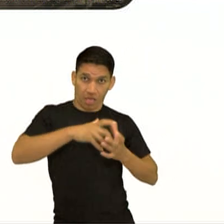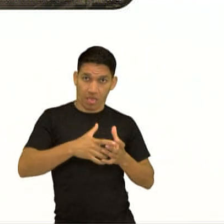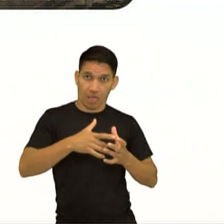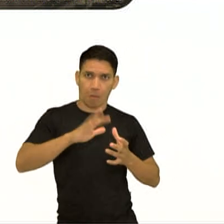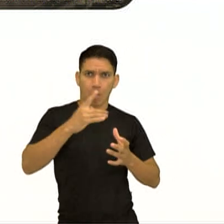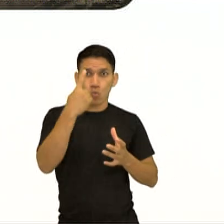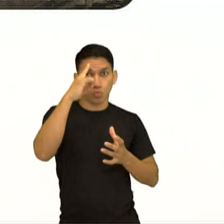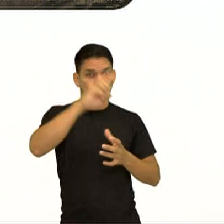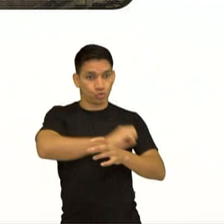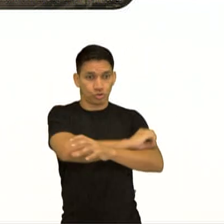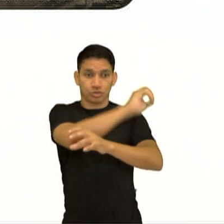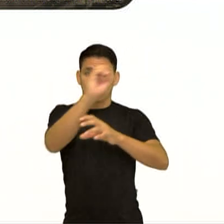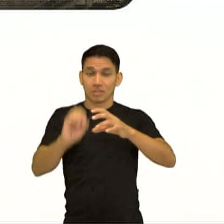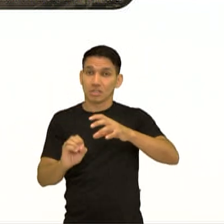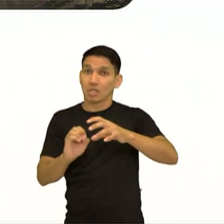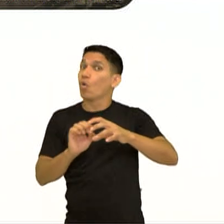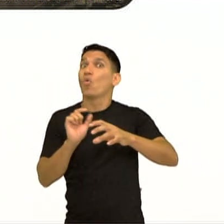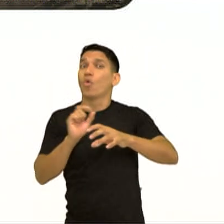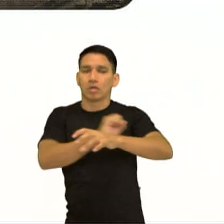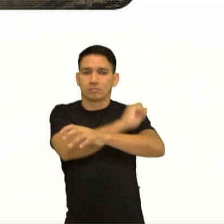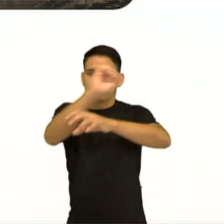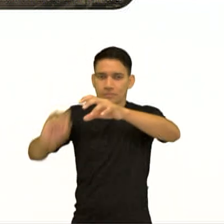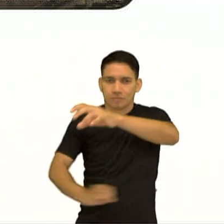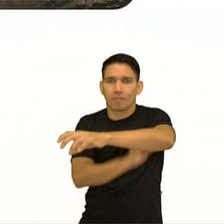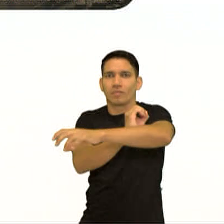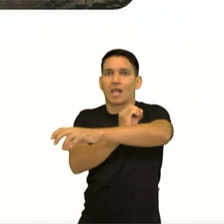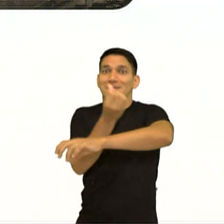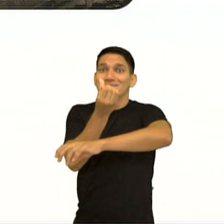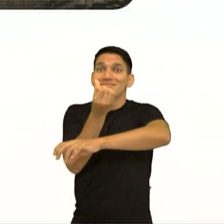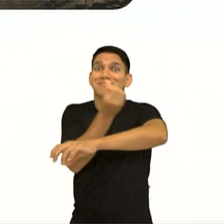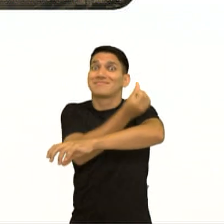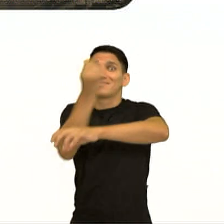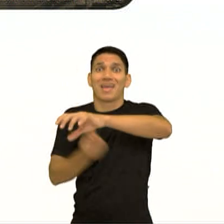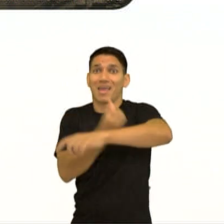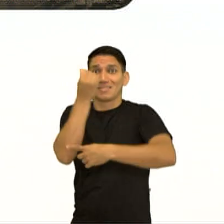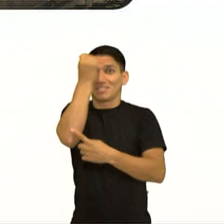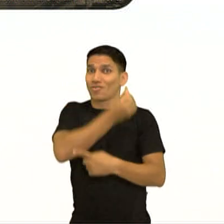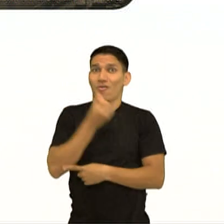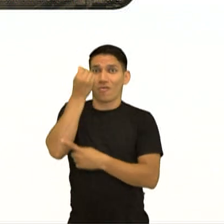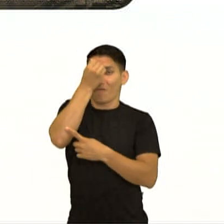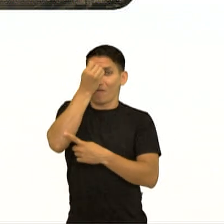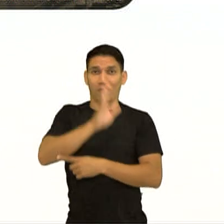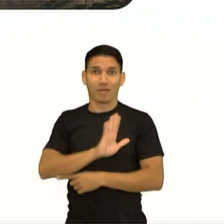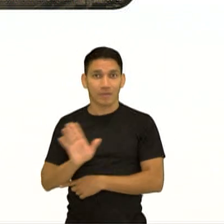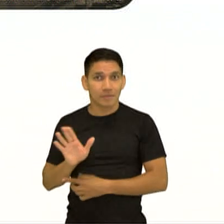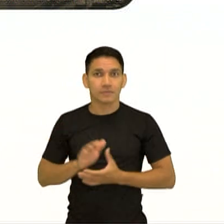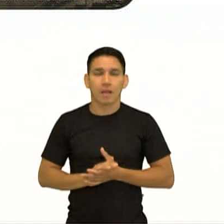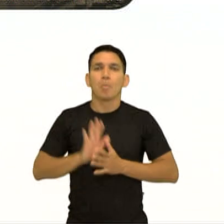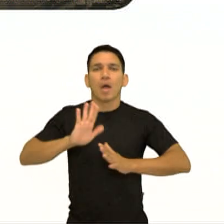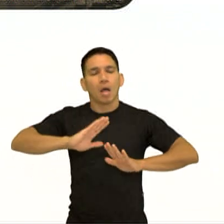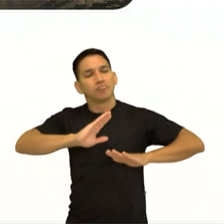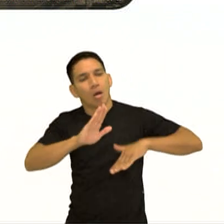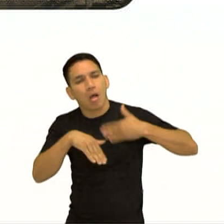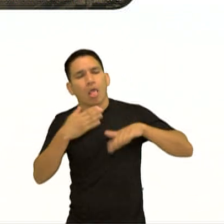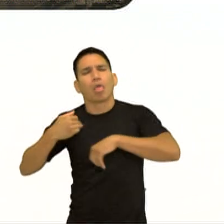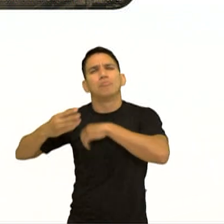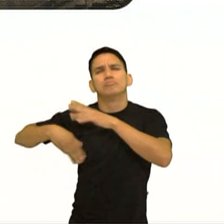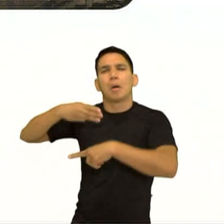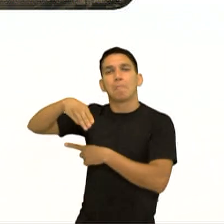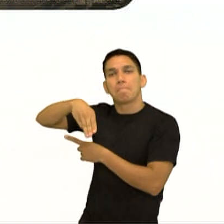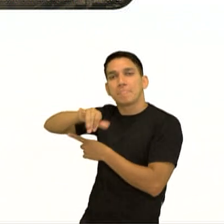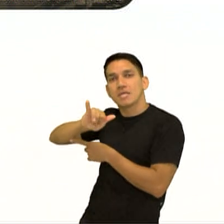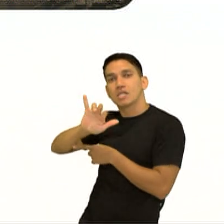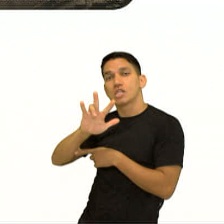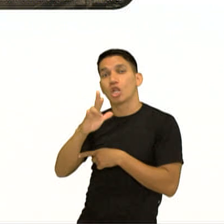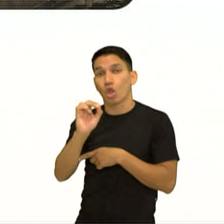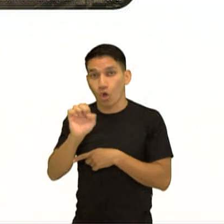duravam cerca de 6 horas e havia um intenso processo de vulcanismo que, com o passar de milhões de anos,